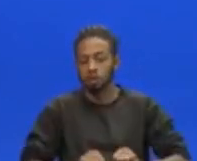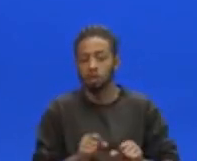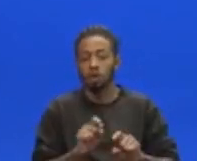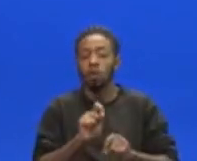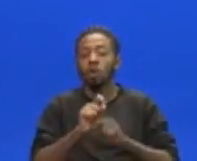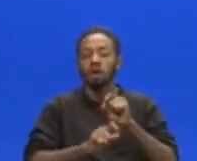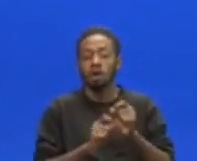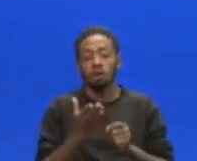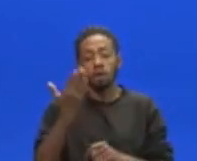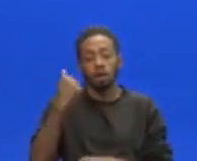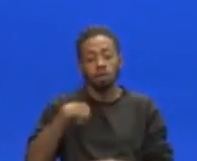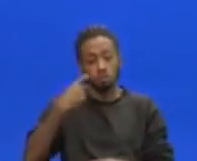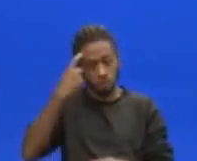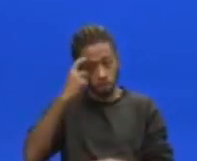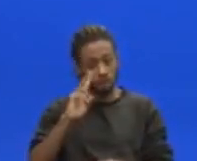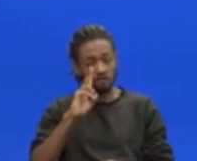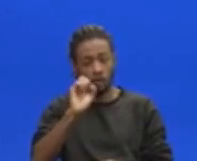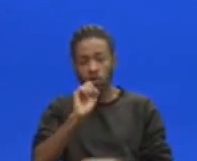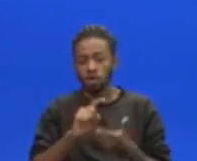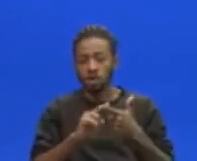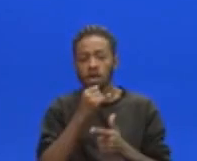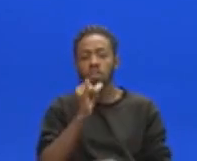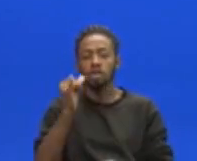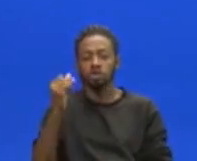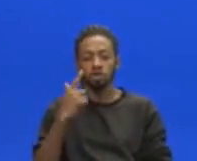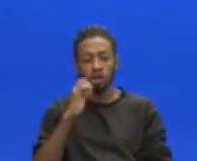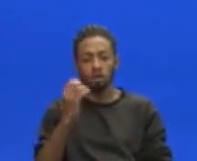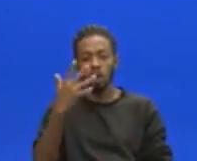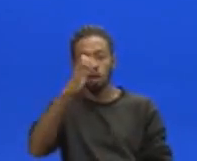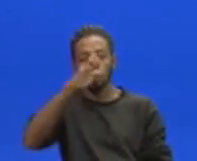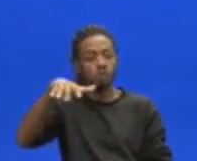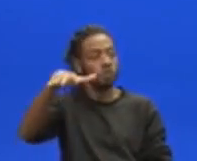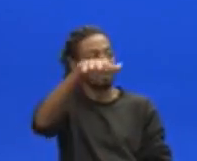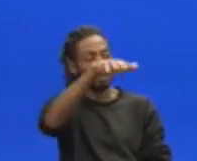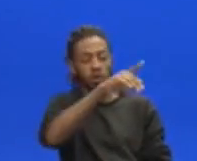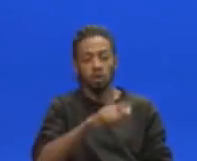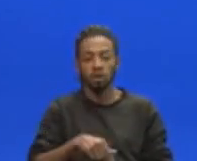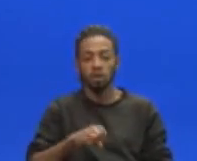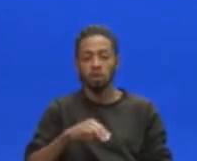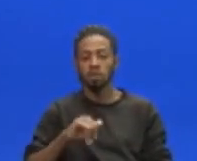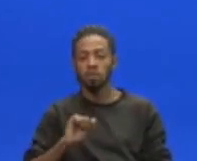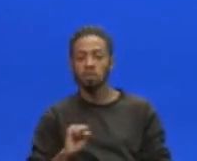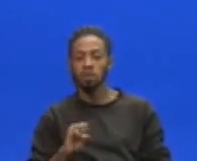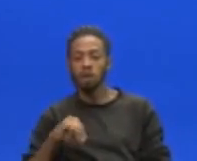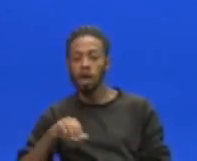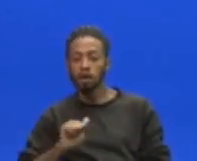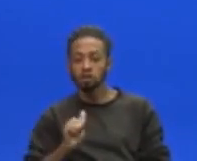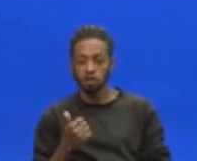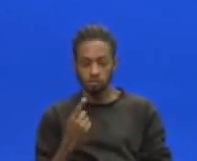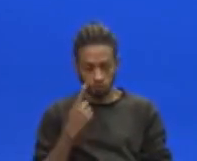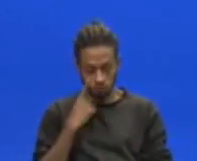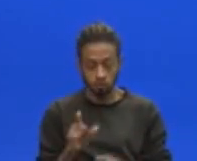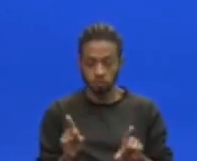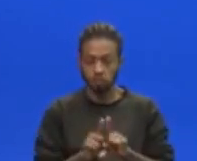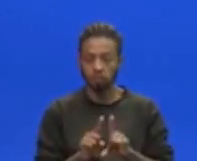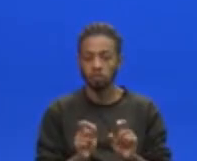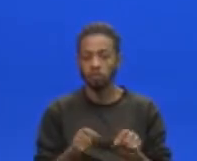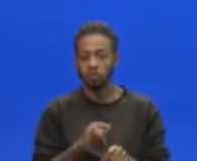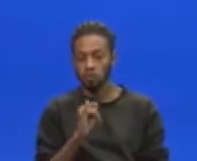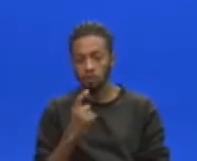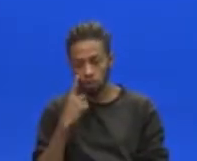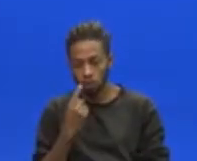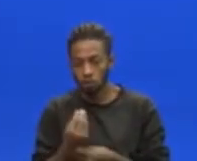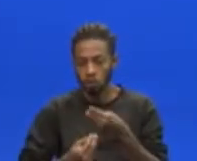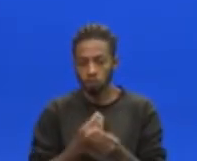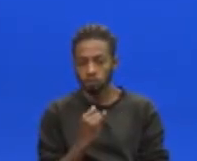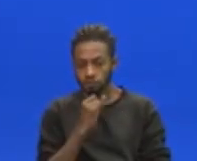que estavam presentes no ar, né? Essa era a ideia dos miasmas, né? E esses miasmas poderiam ser passados